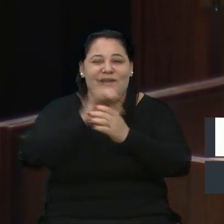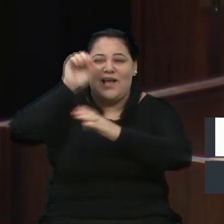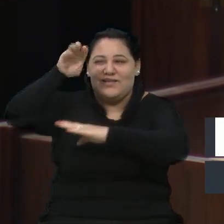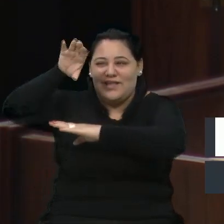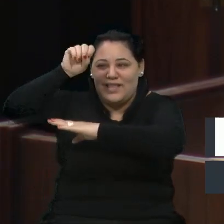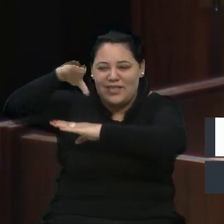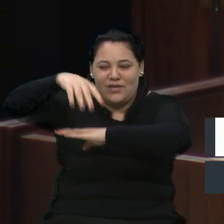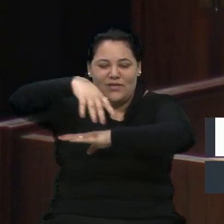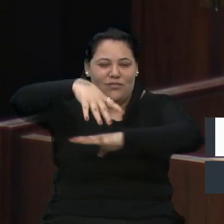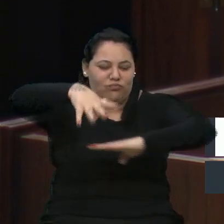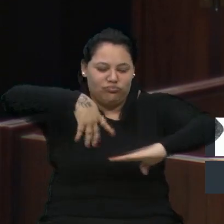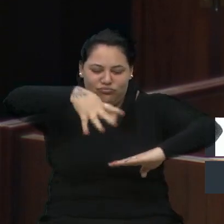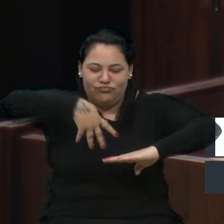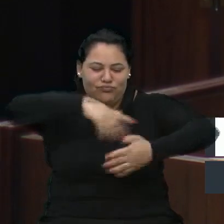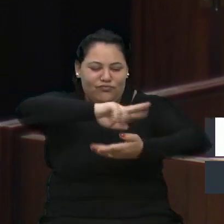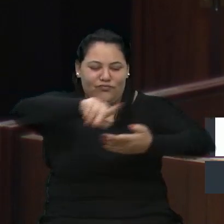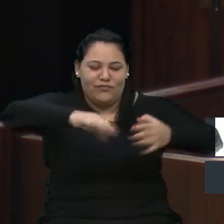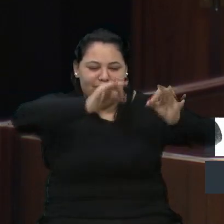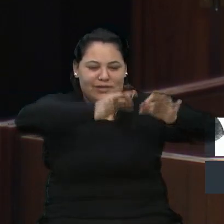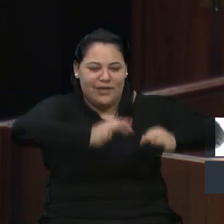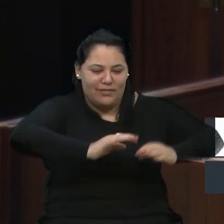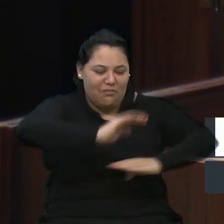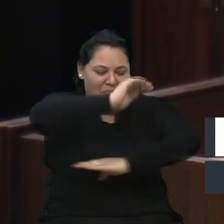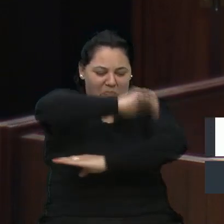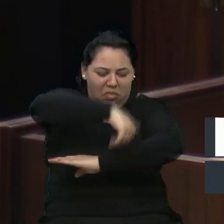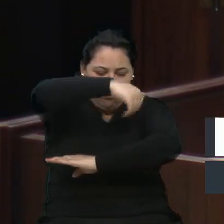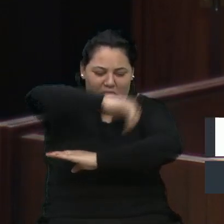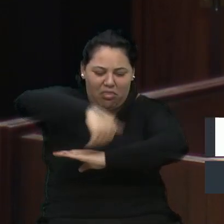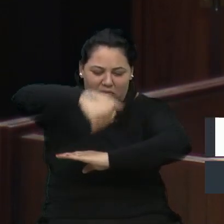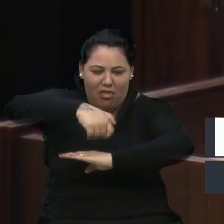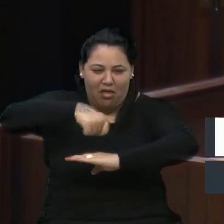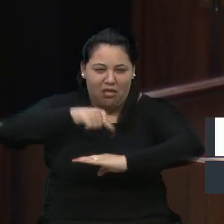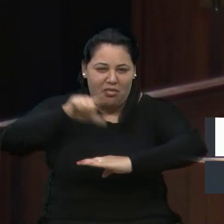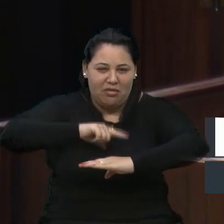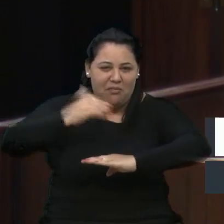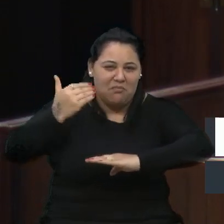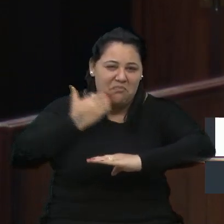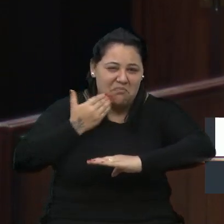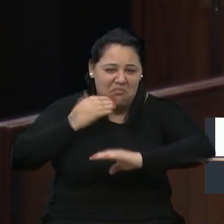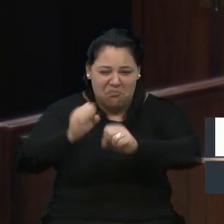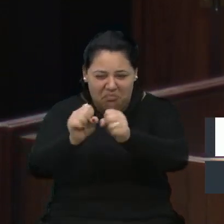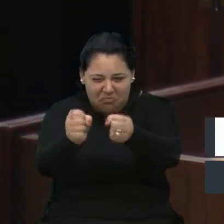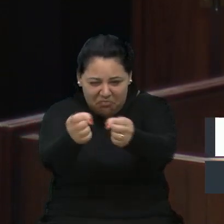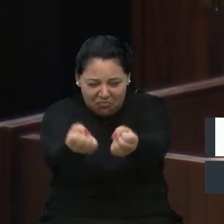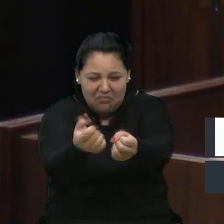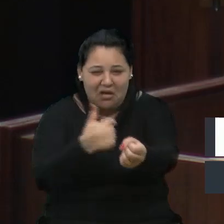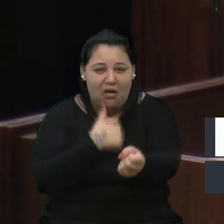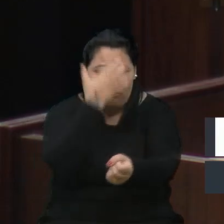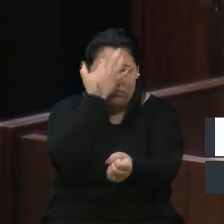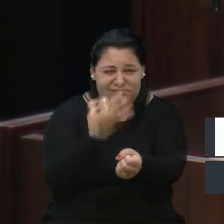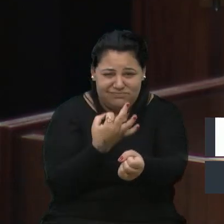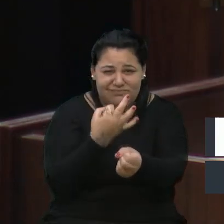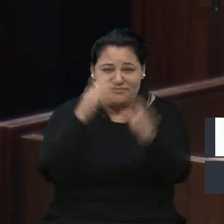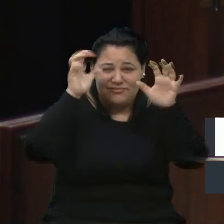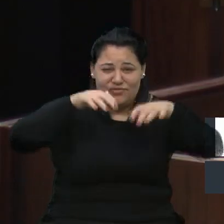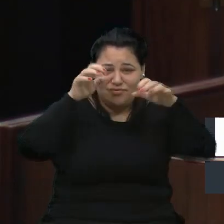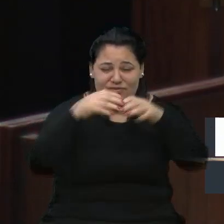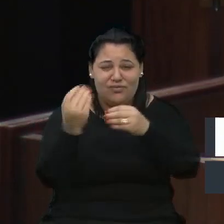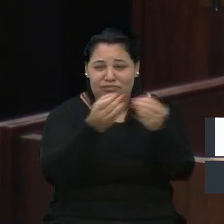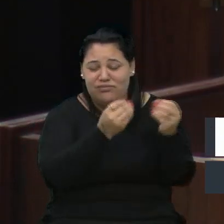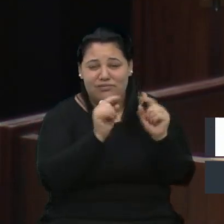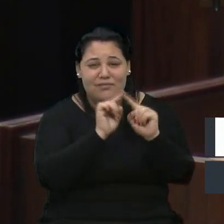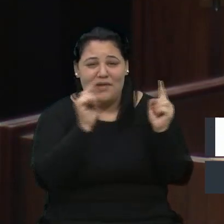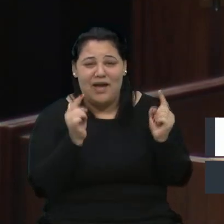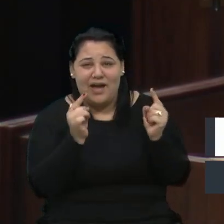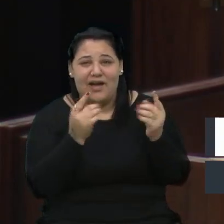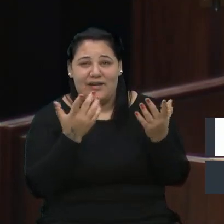preocupado com os diversos buracos que se encontram na via. Entendo que está chovendo muito, mas